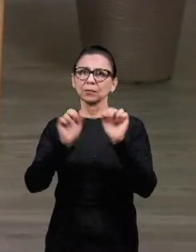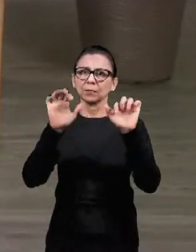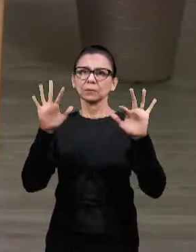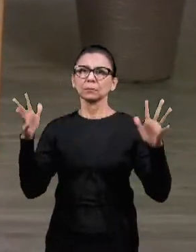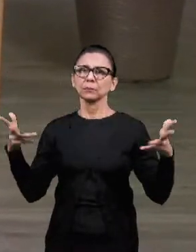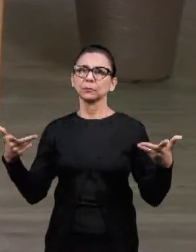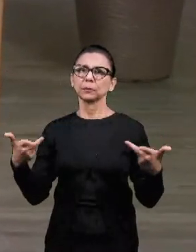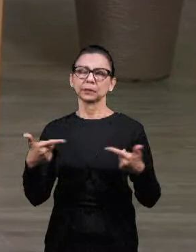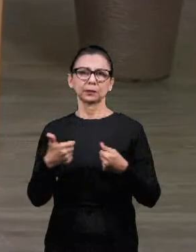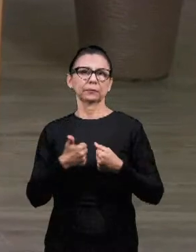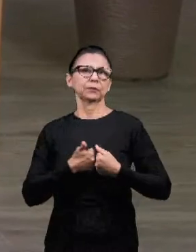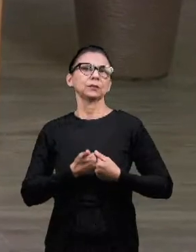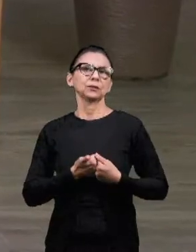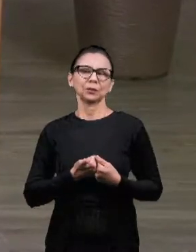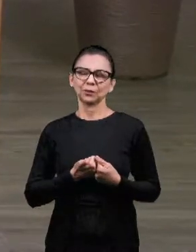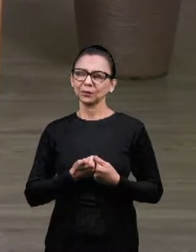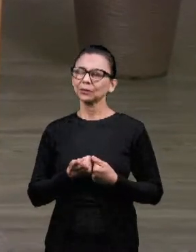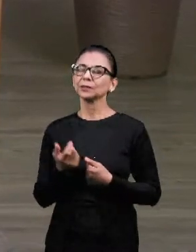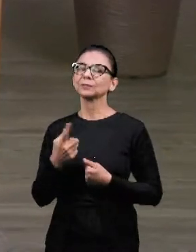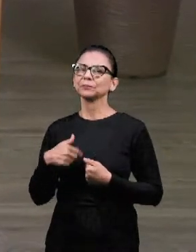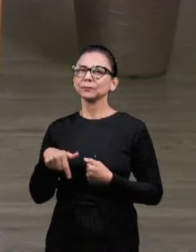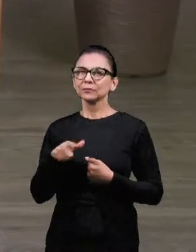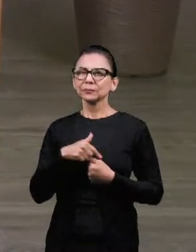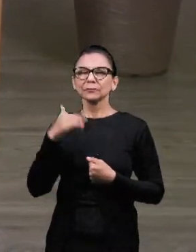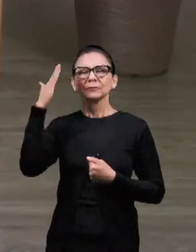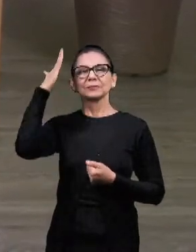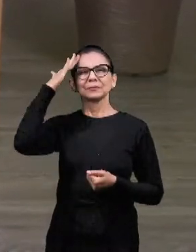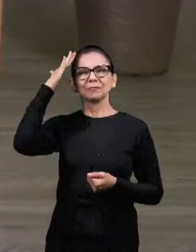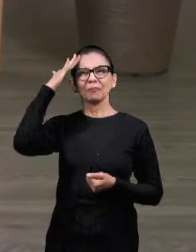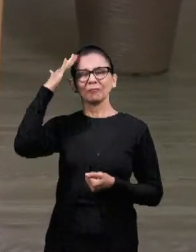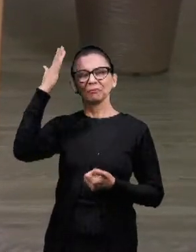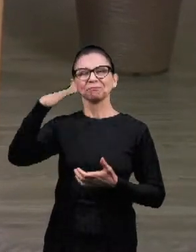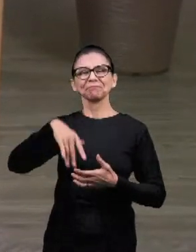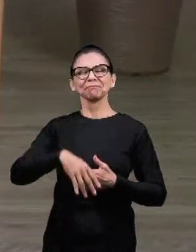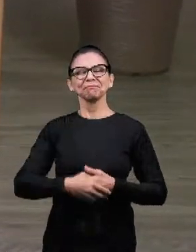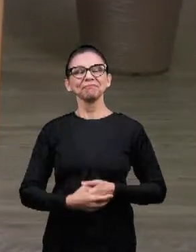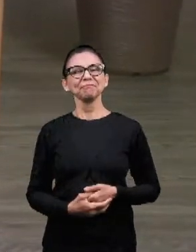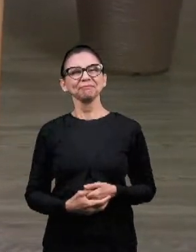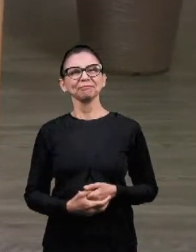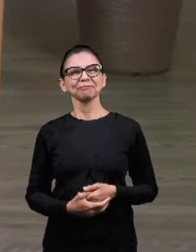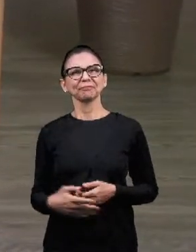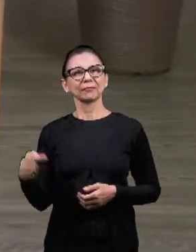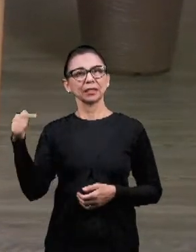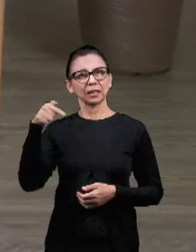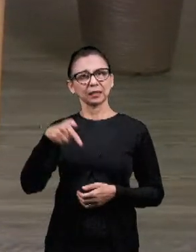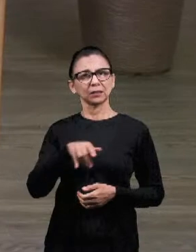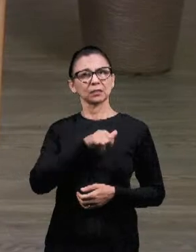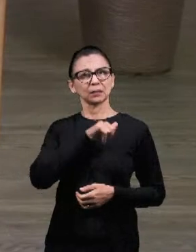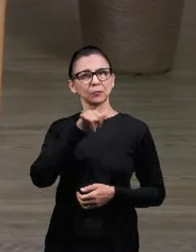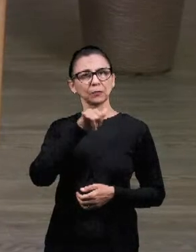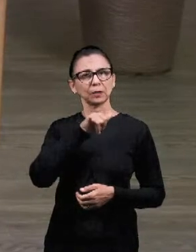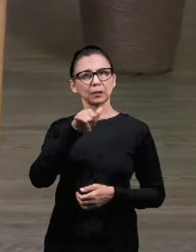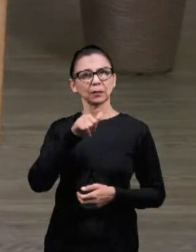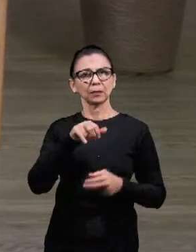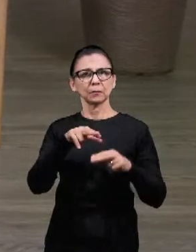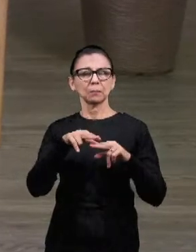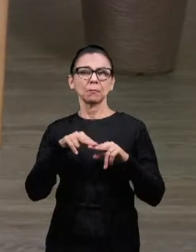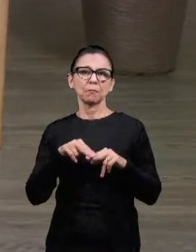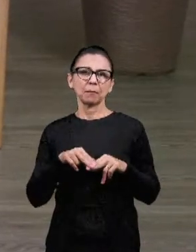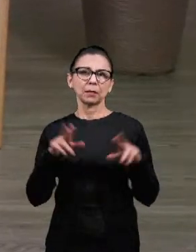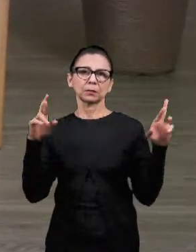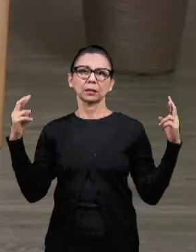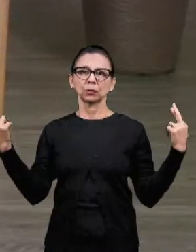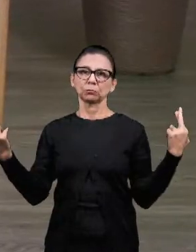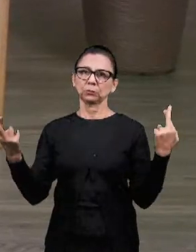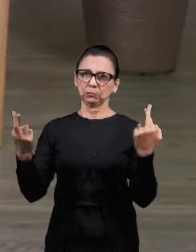sido trazido, já tem sido abordado aqui através das reuniões, ou nas